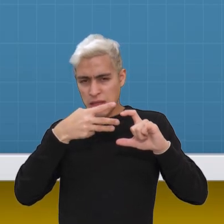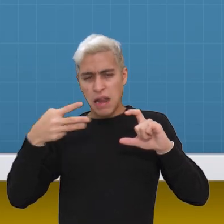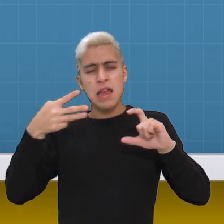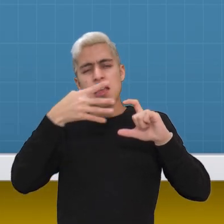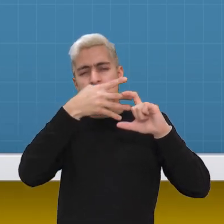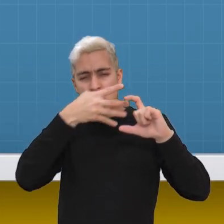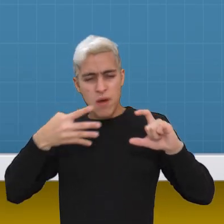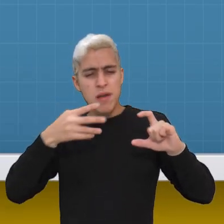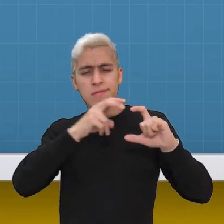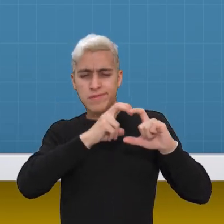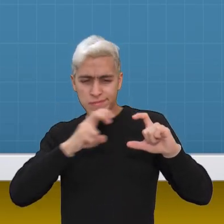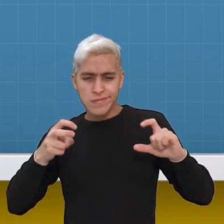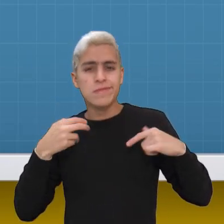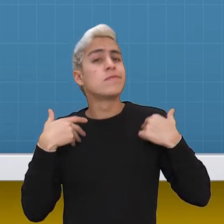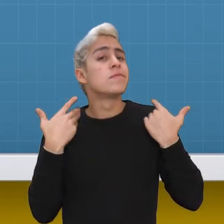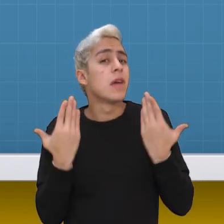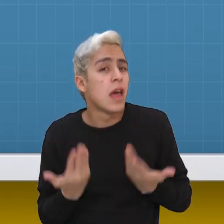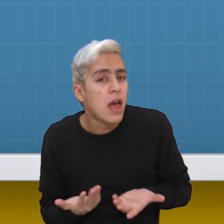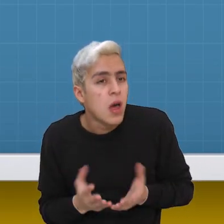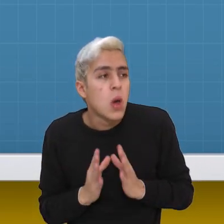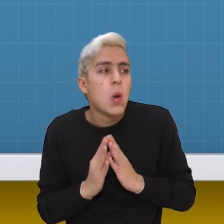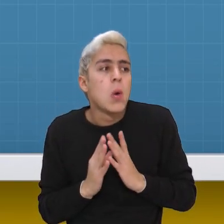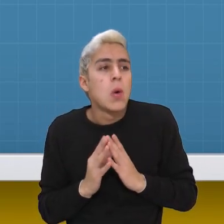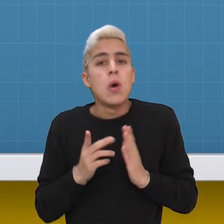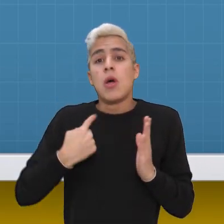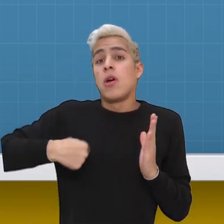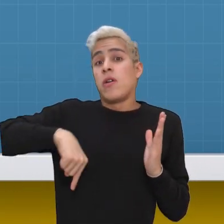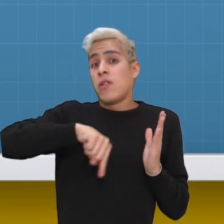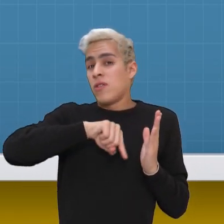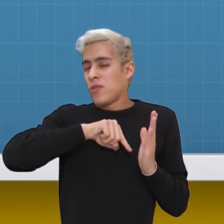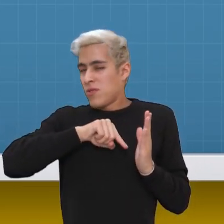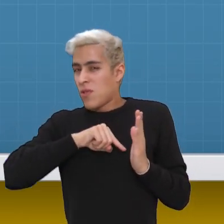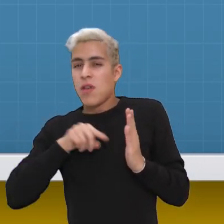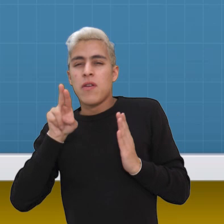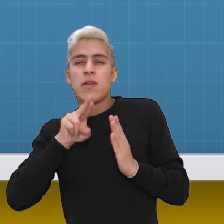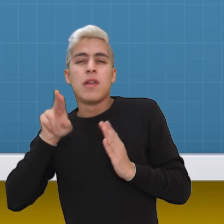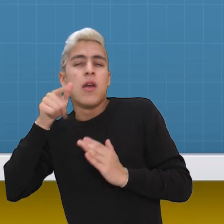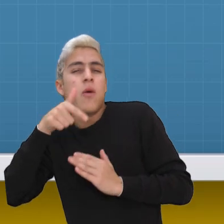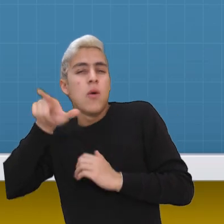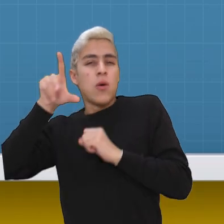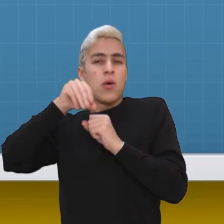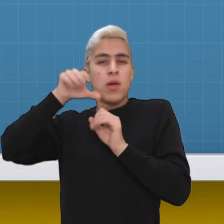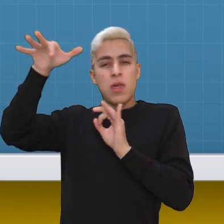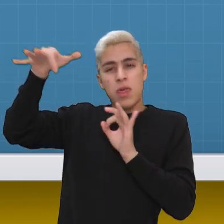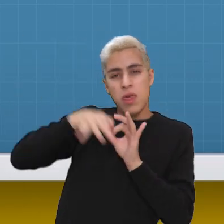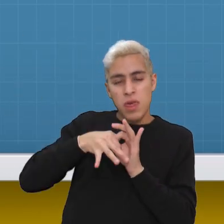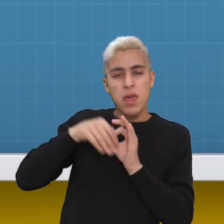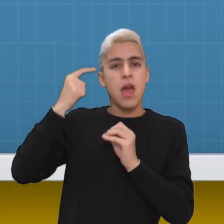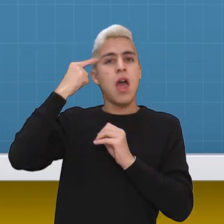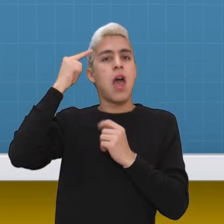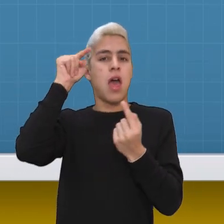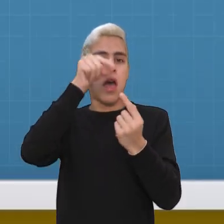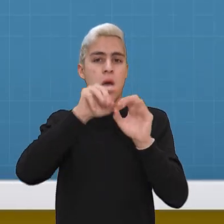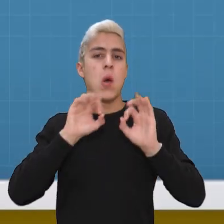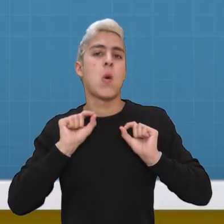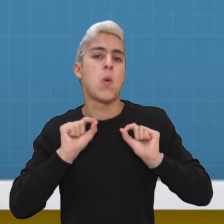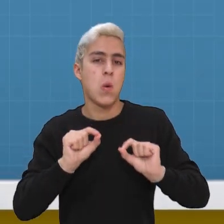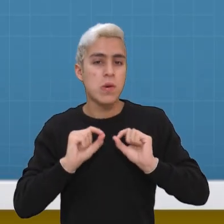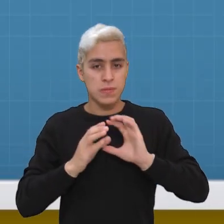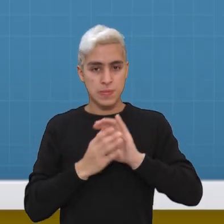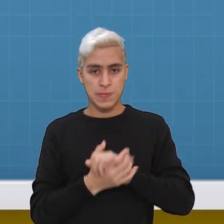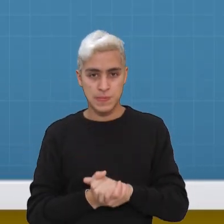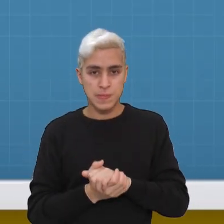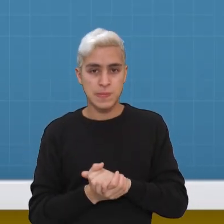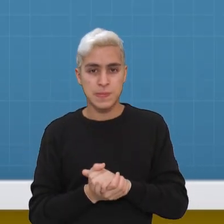5 versos. E aí, nós vamos acionar um outro conhecimento. Lembra?